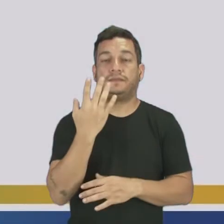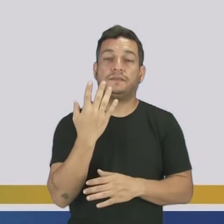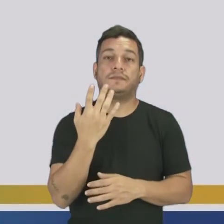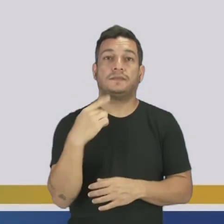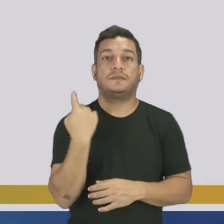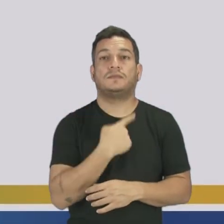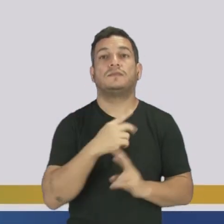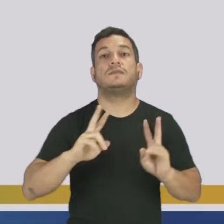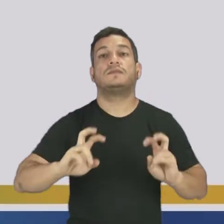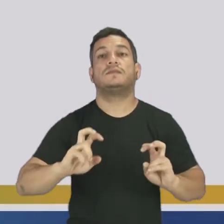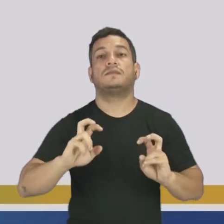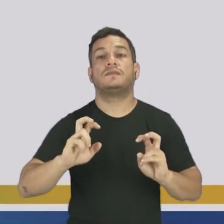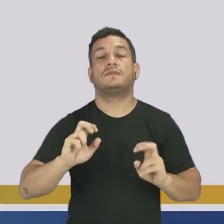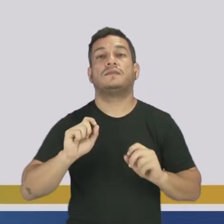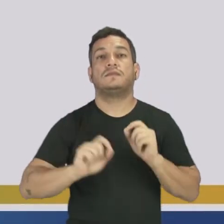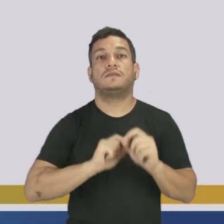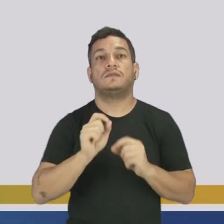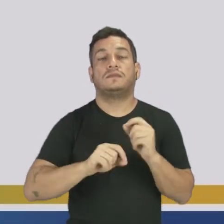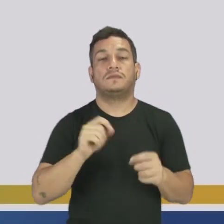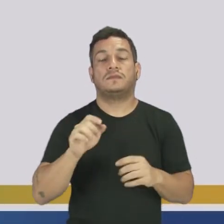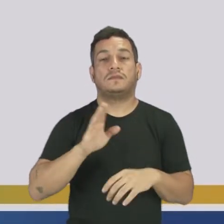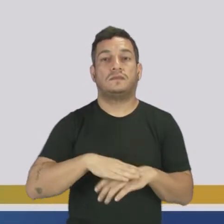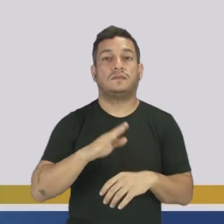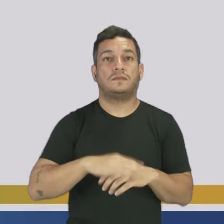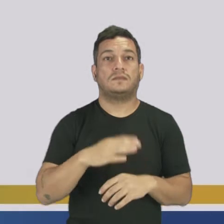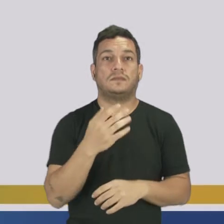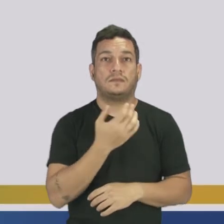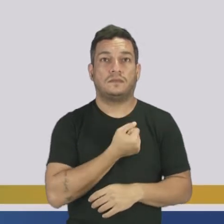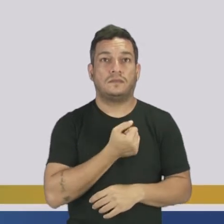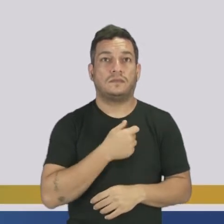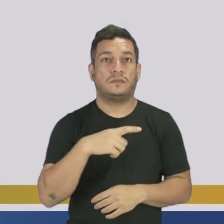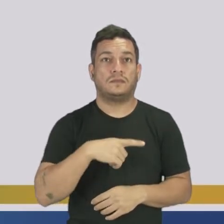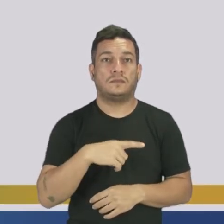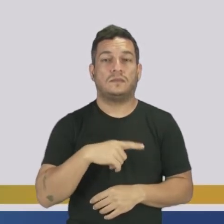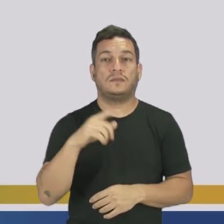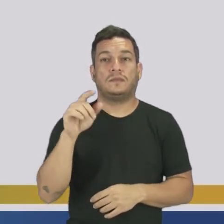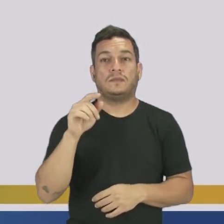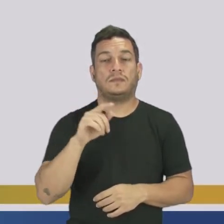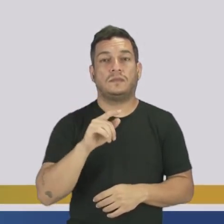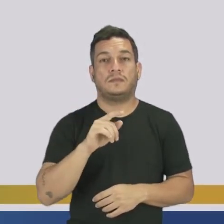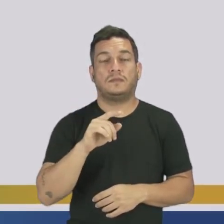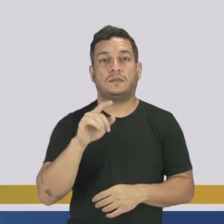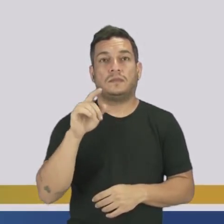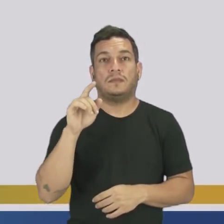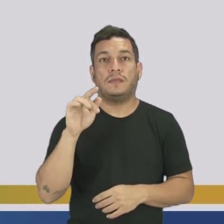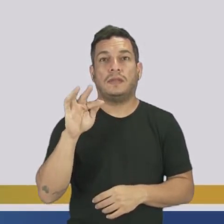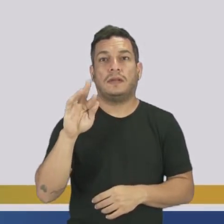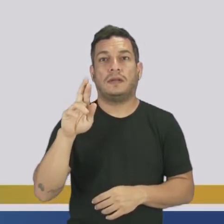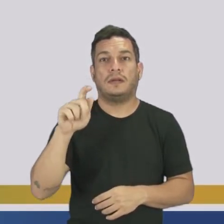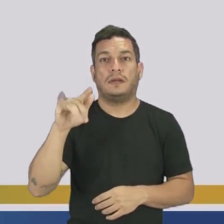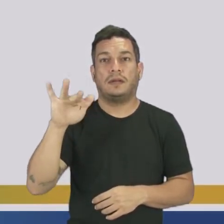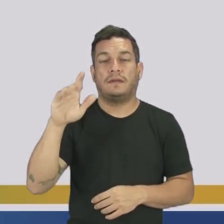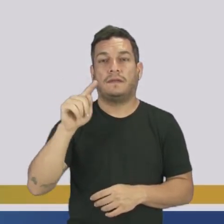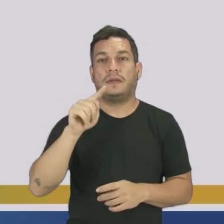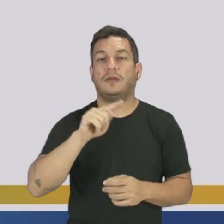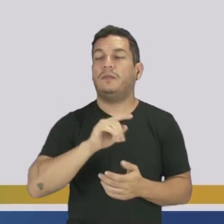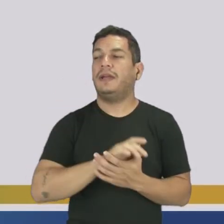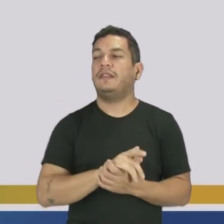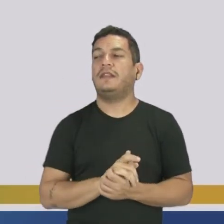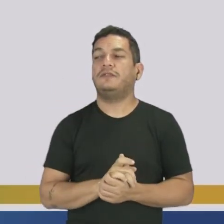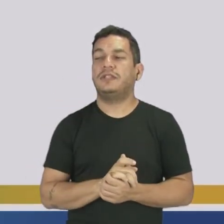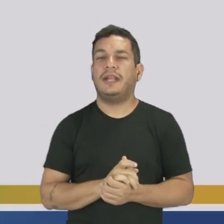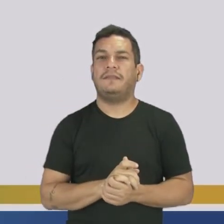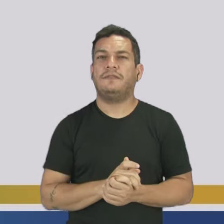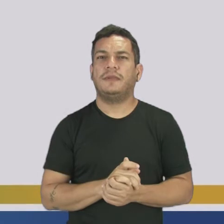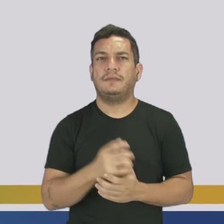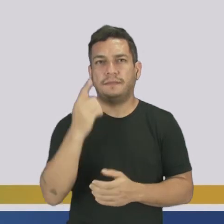pode observar que o maior valor que tem no gráfico é essa parte azul aqui, e é a energia